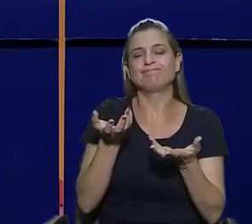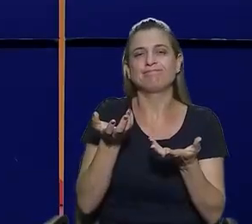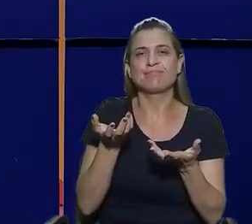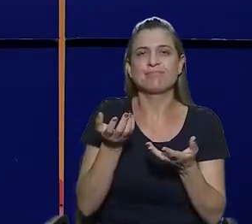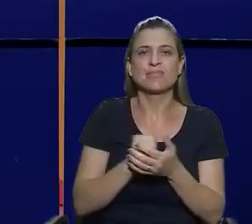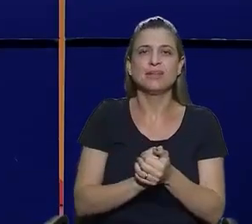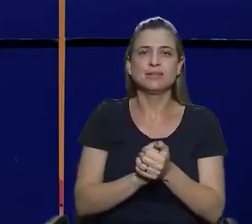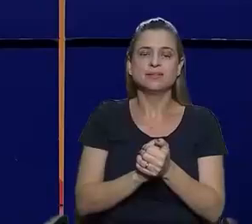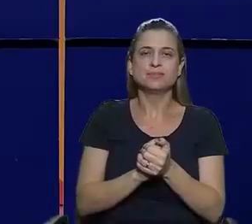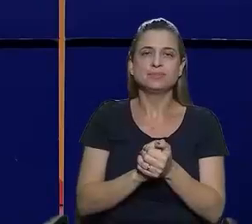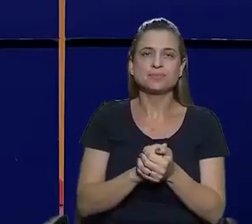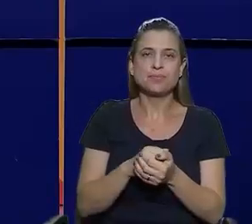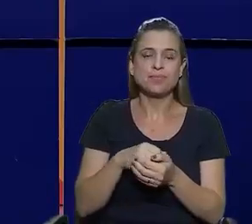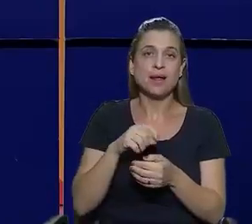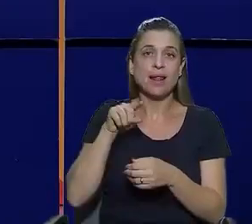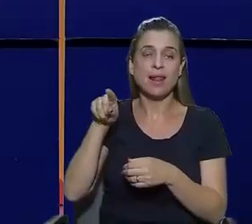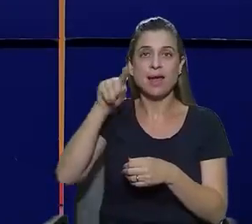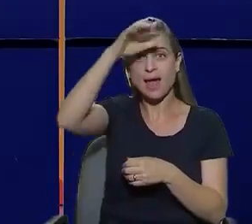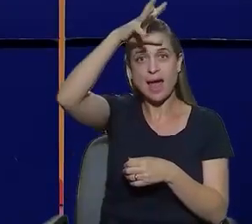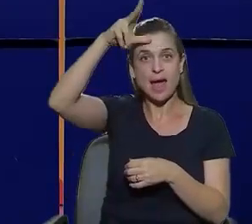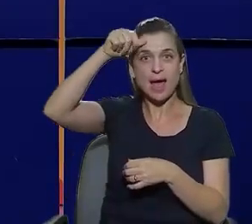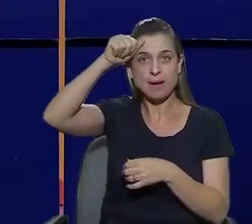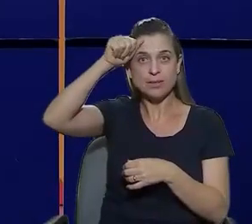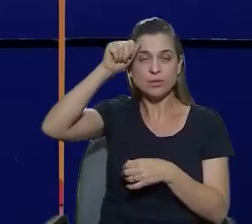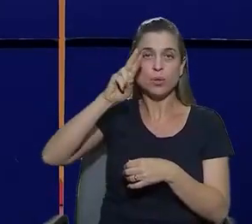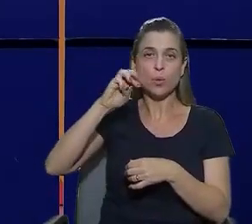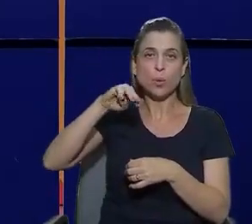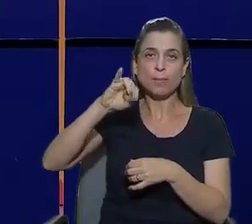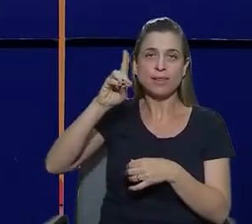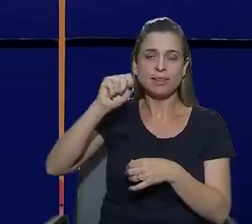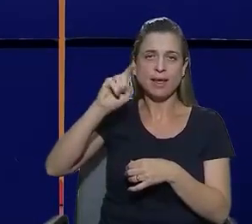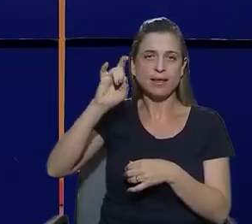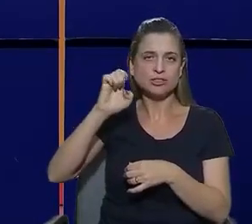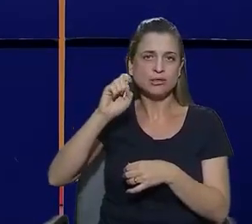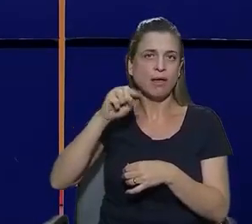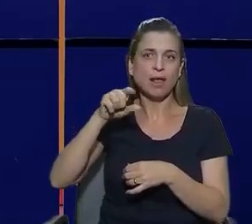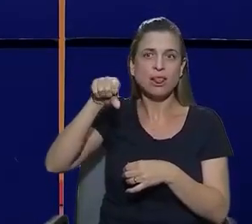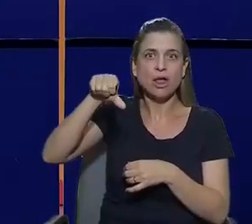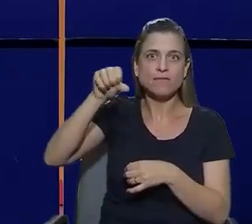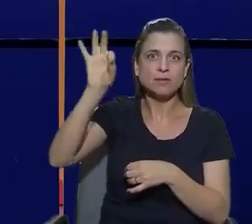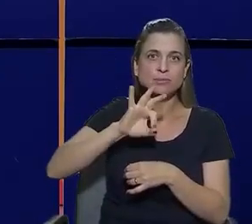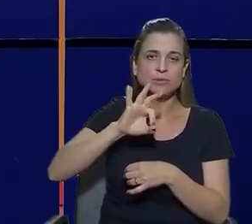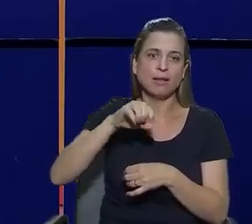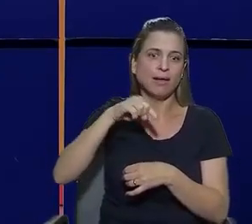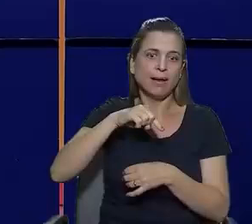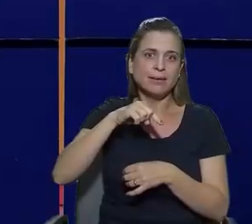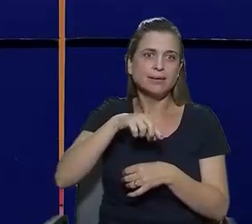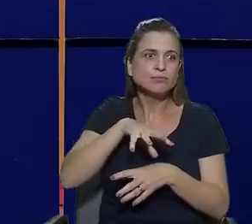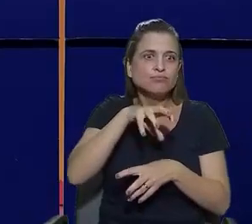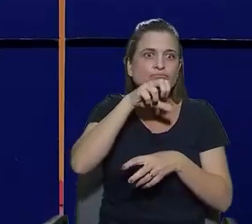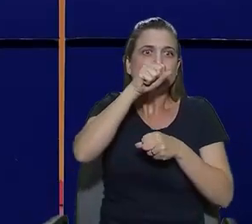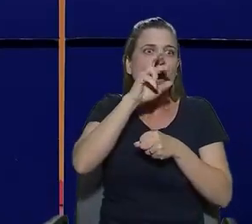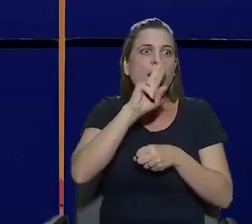gente? Então, assim, a umidade amazônica é 90%. Então, eu estou aqui desesperada, meio que, cadê